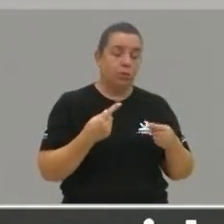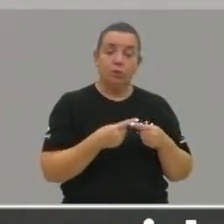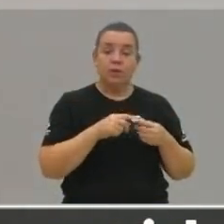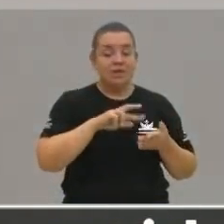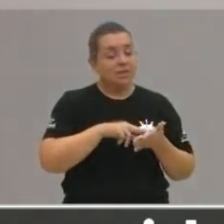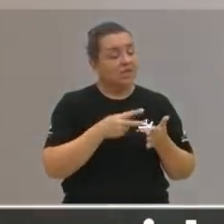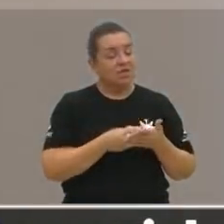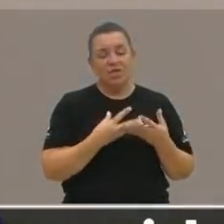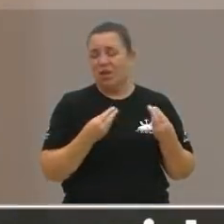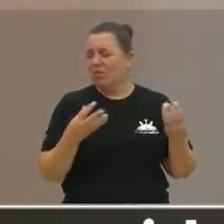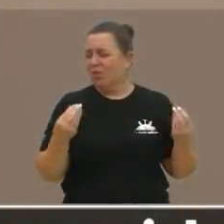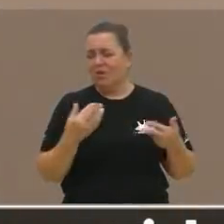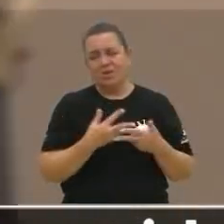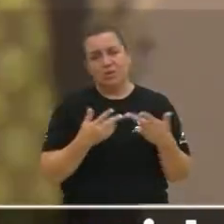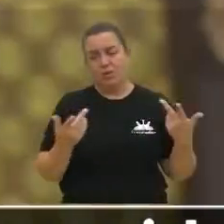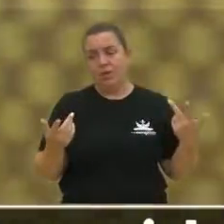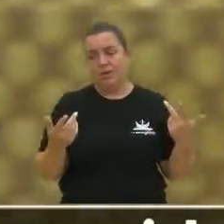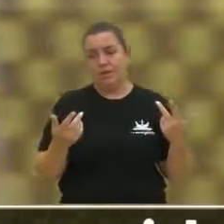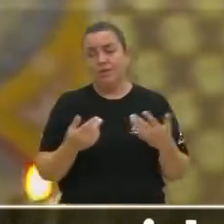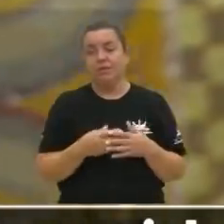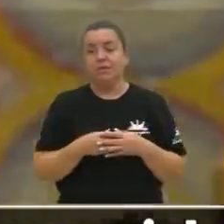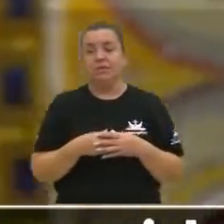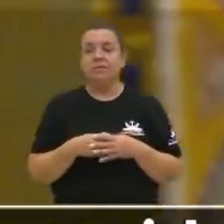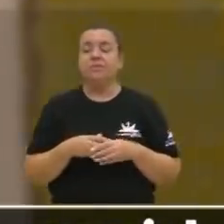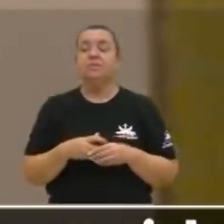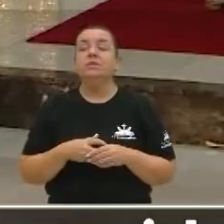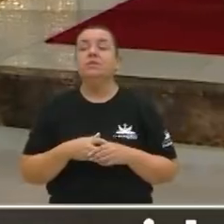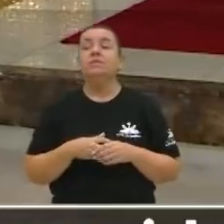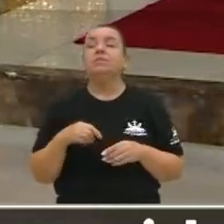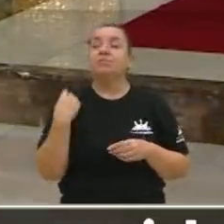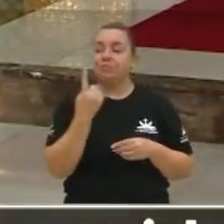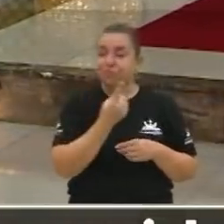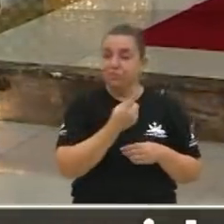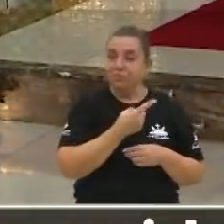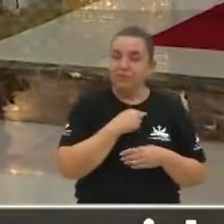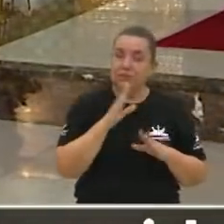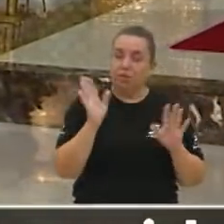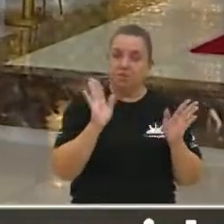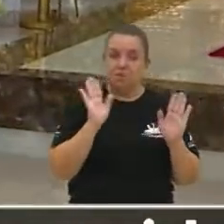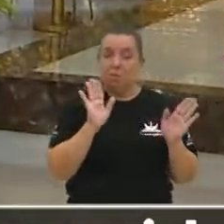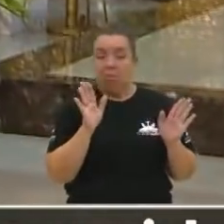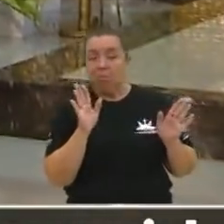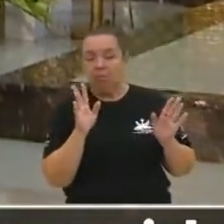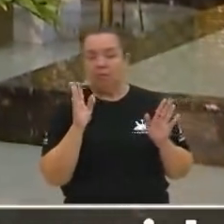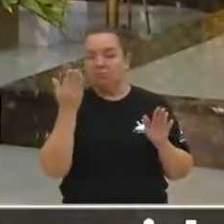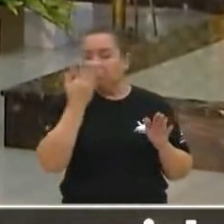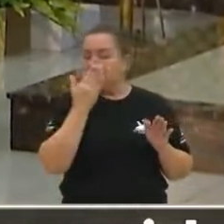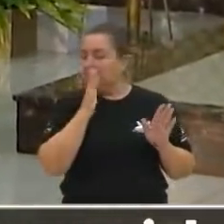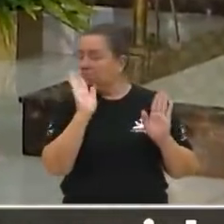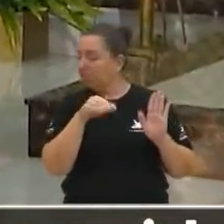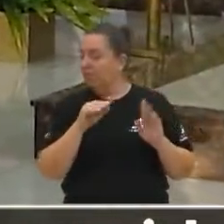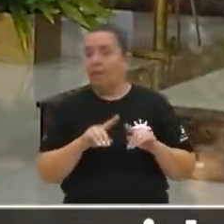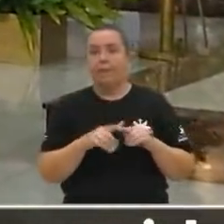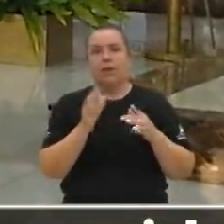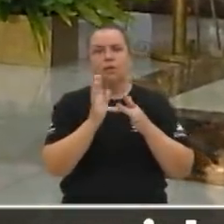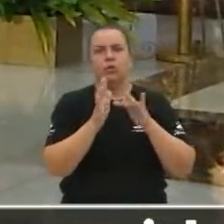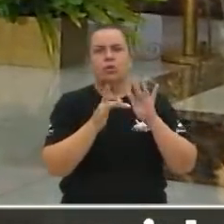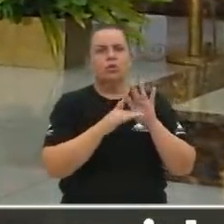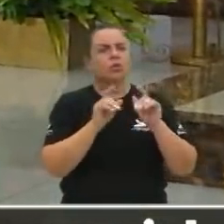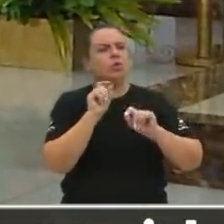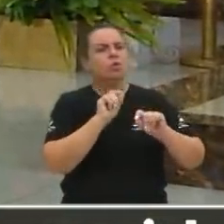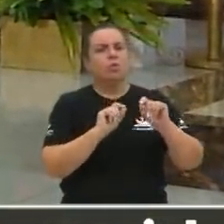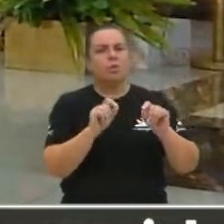significado o e geralmente a gente passa batido mas Jesus quando ele falou que